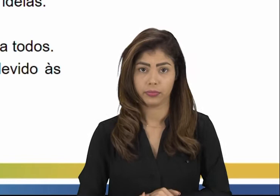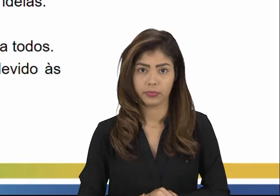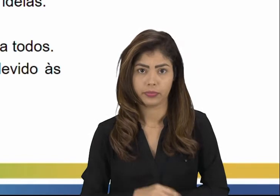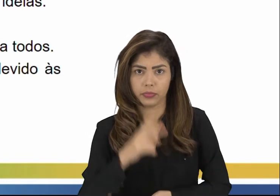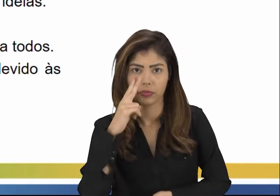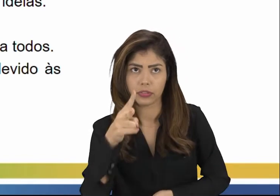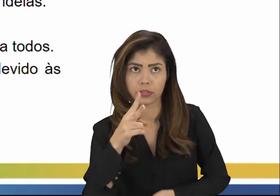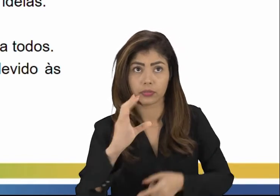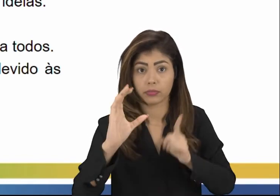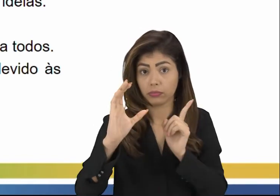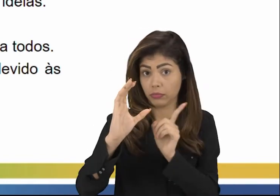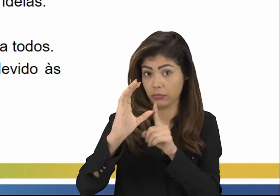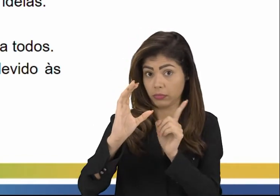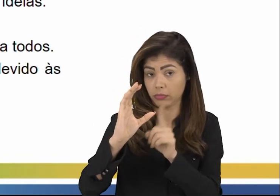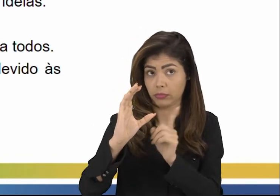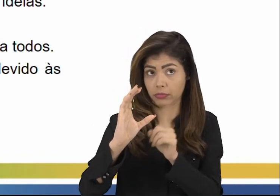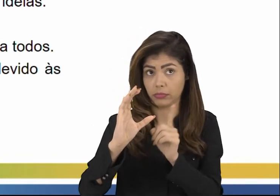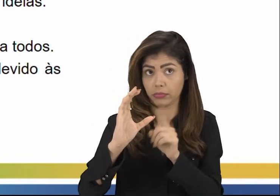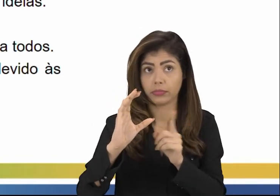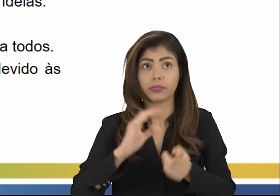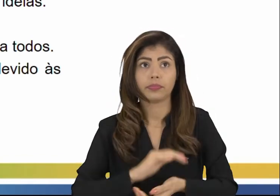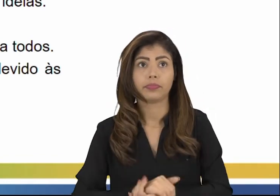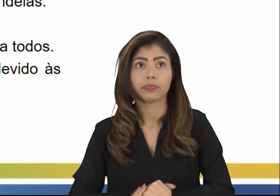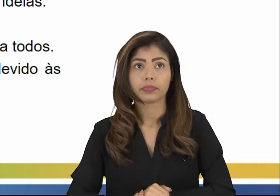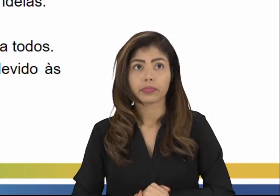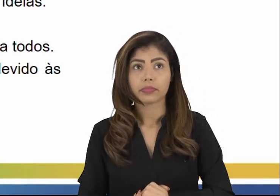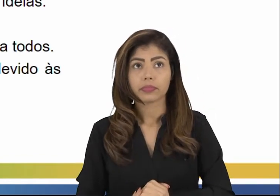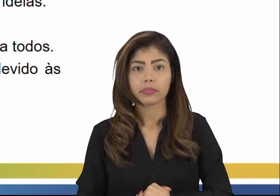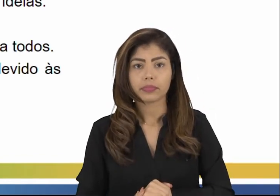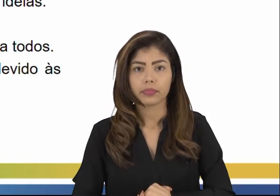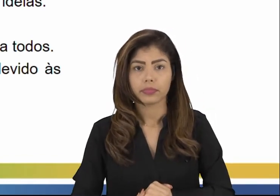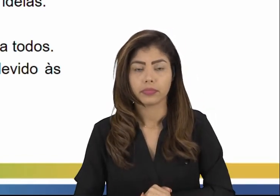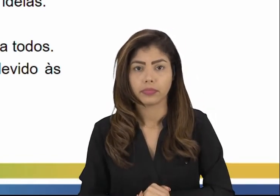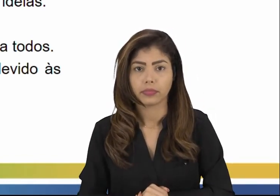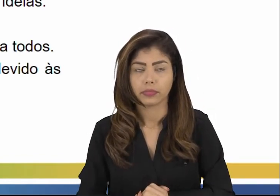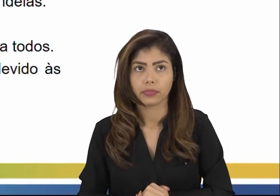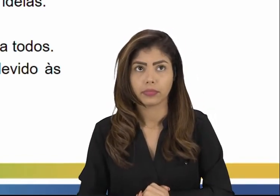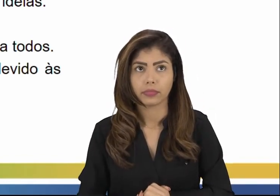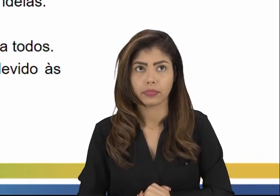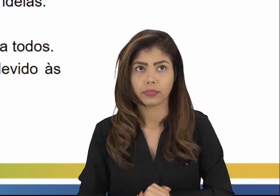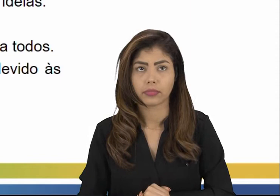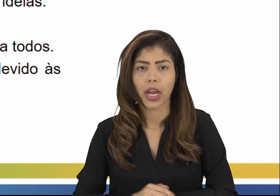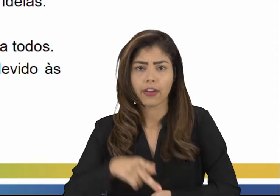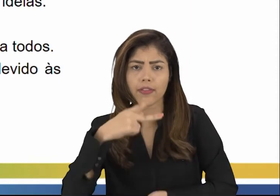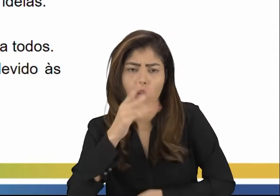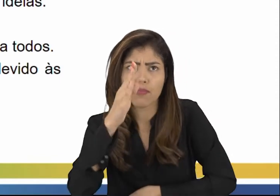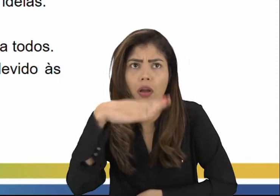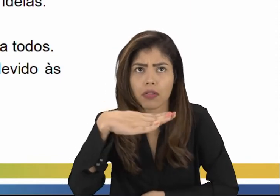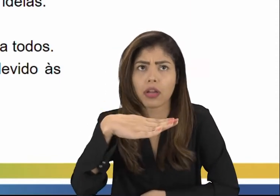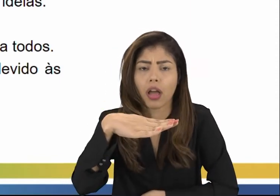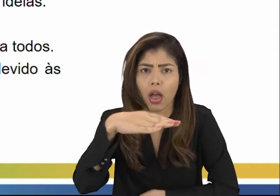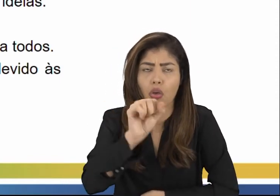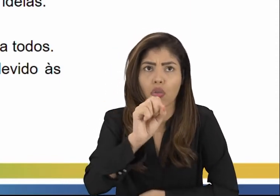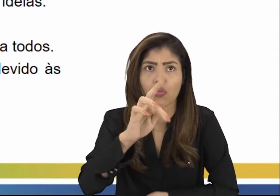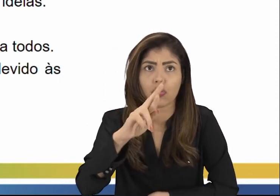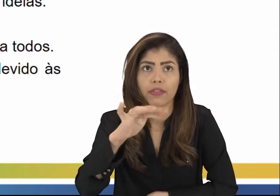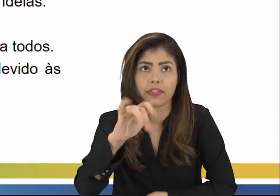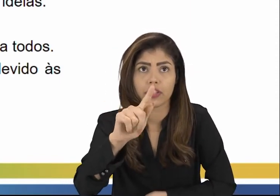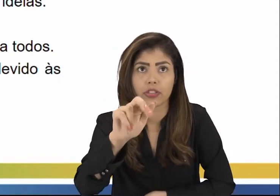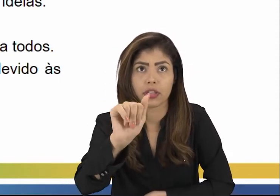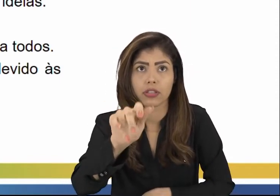Vamos ver a alternativa C. Veja que é bem persistente, né? A B. A C, ele criticou os sofistas,